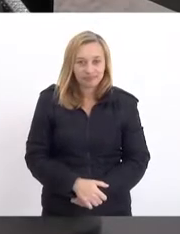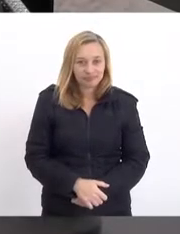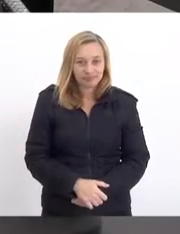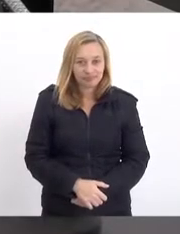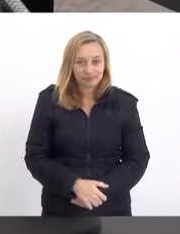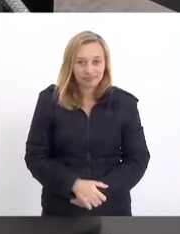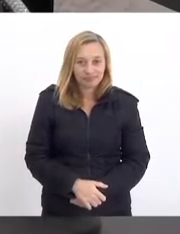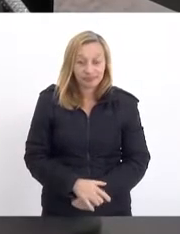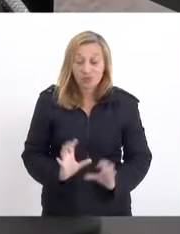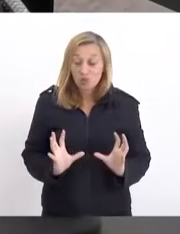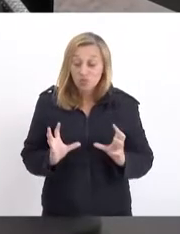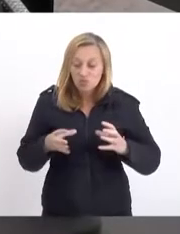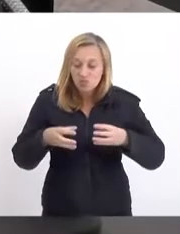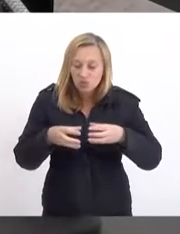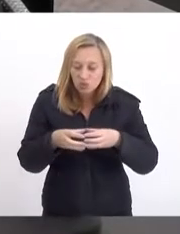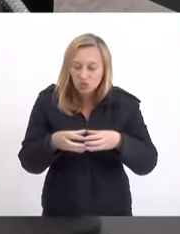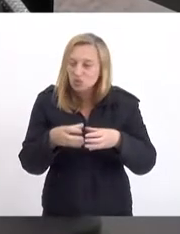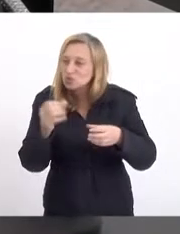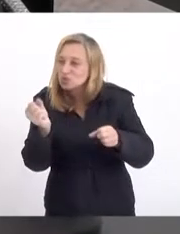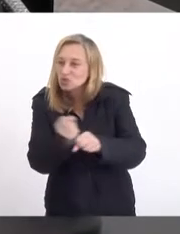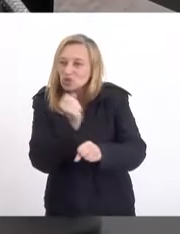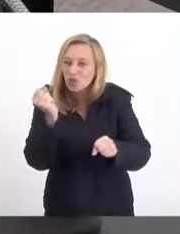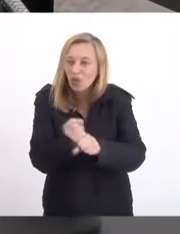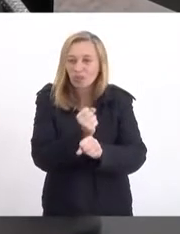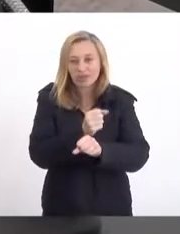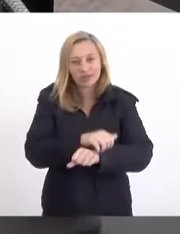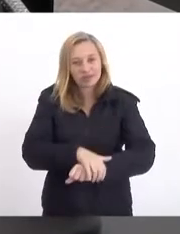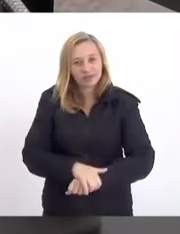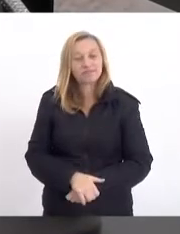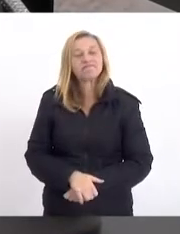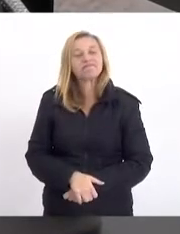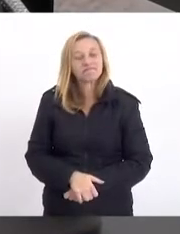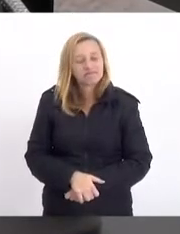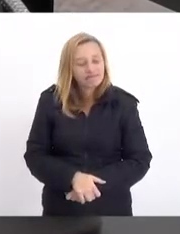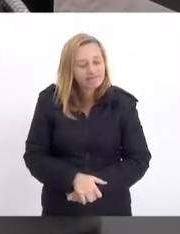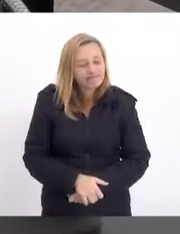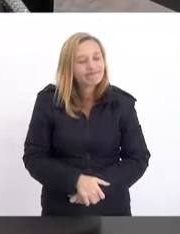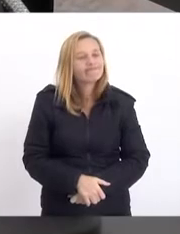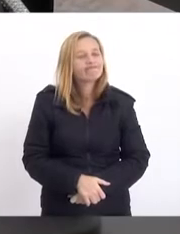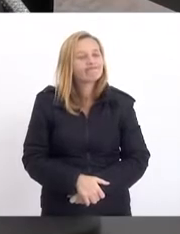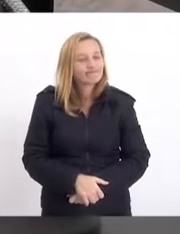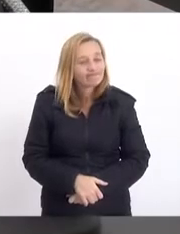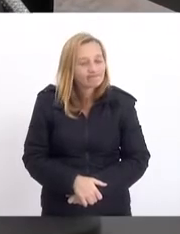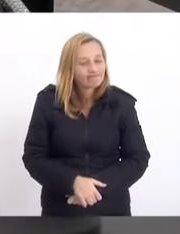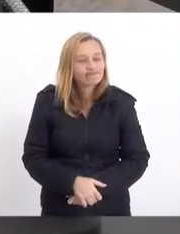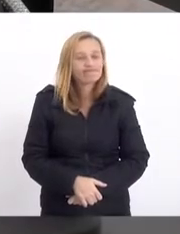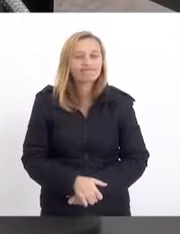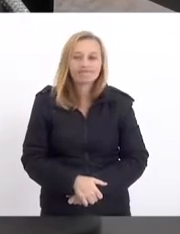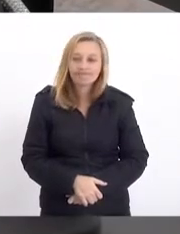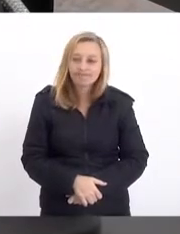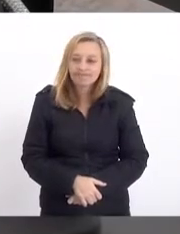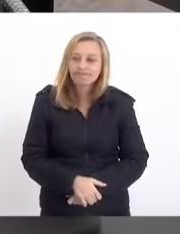é um conjunto de obras de grande monta,